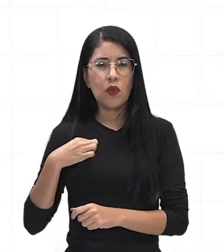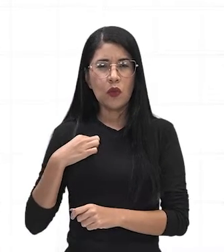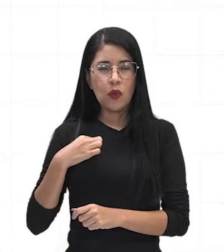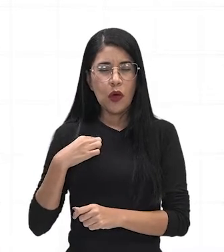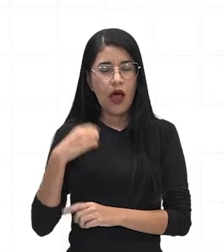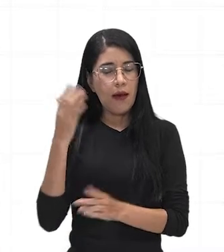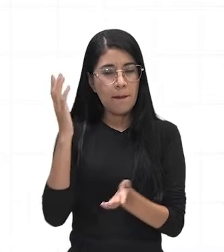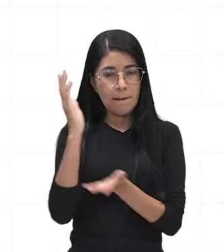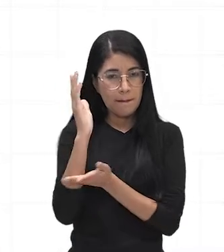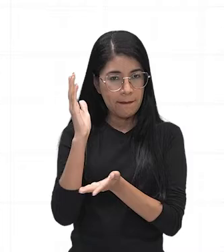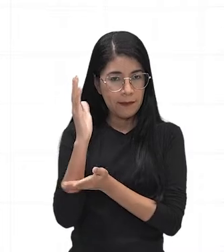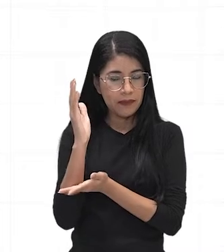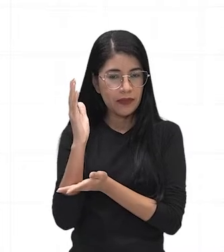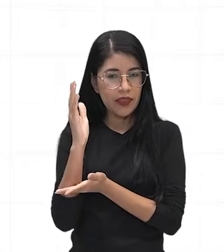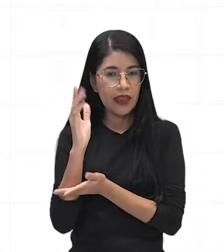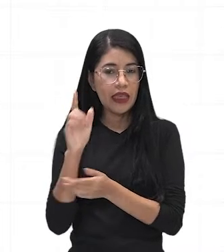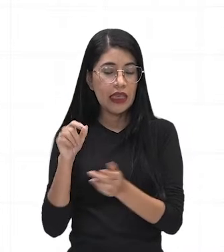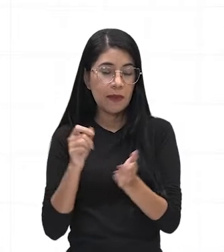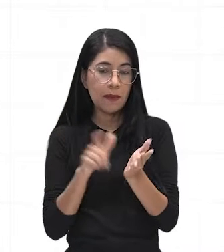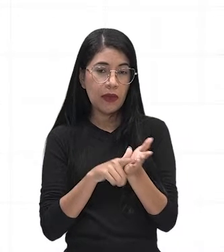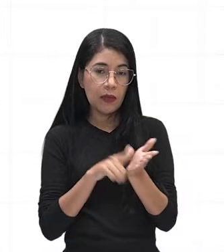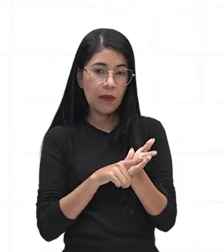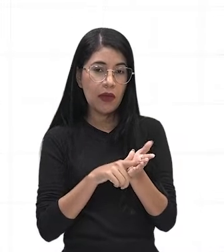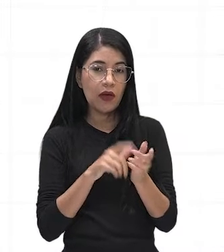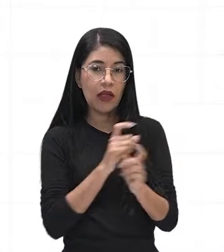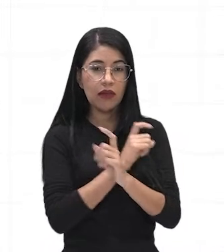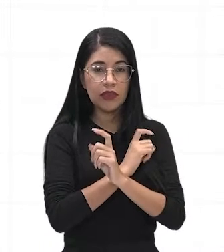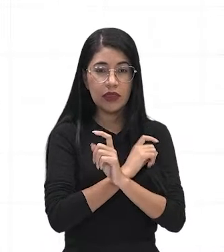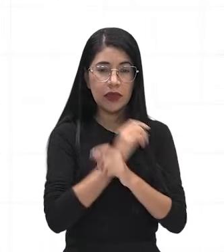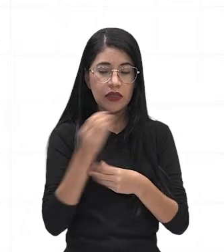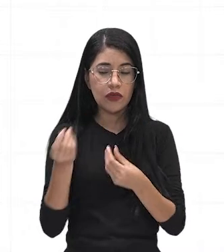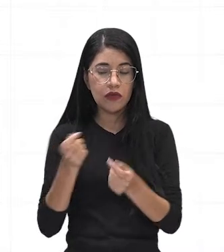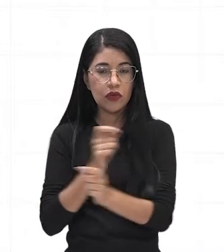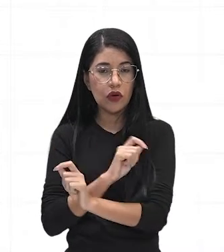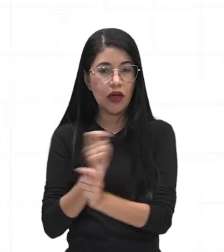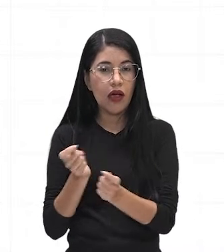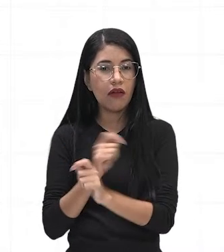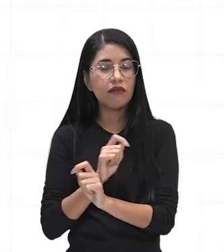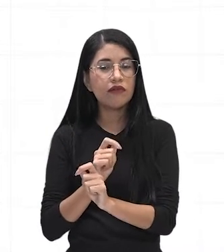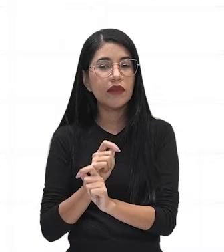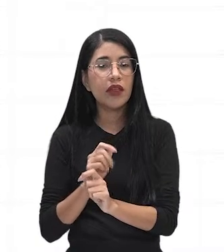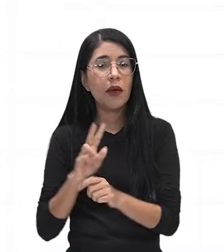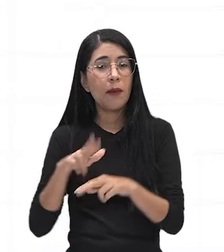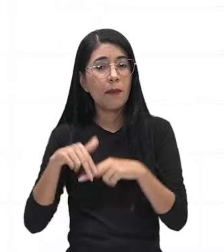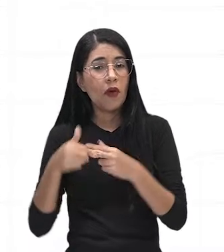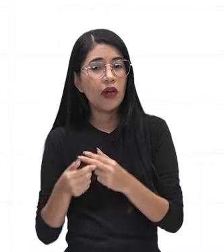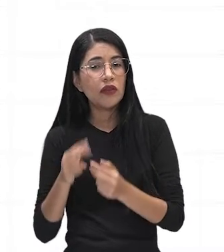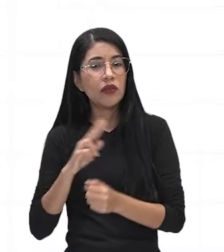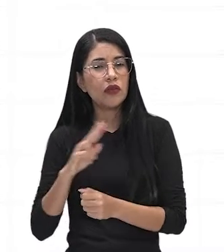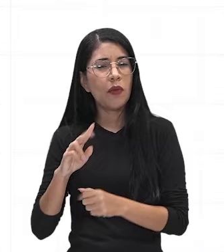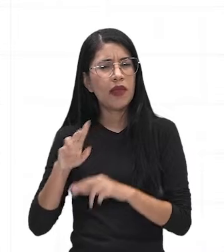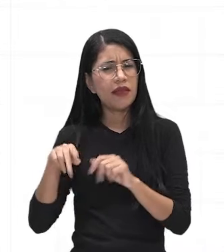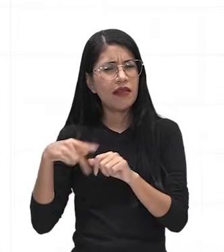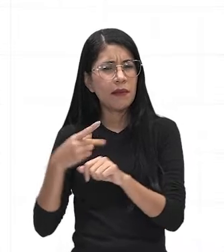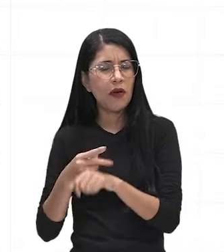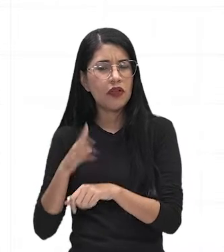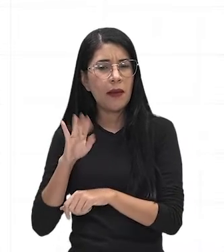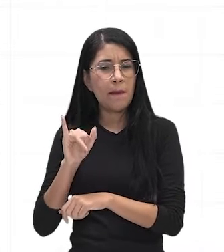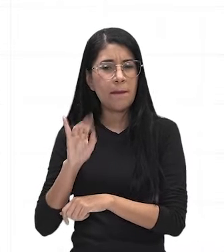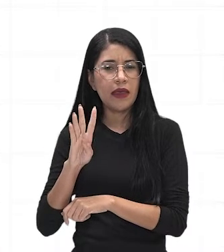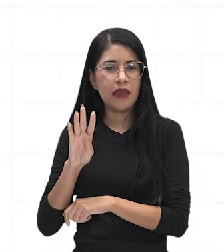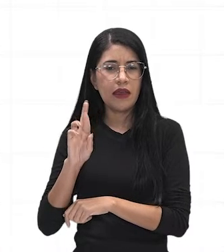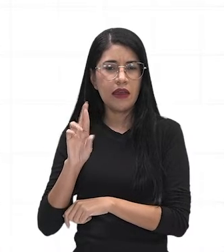e comercializavam. Por isso, mais tarde, a palavra Biblos, que era como os gregos chamavam